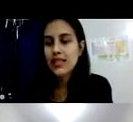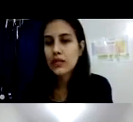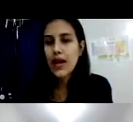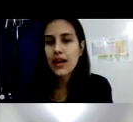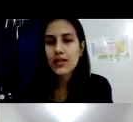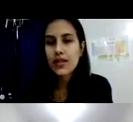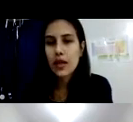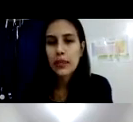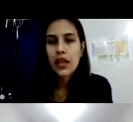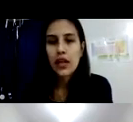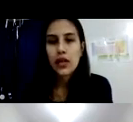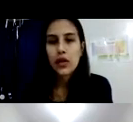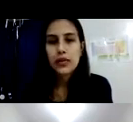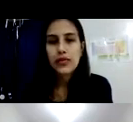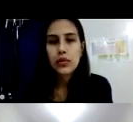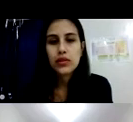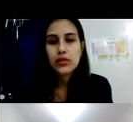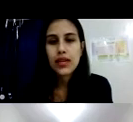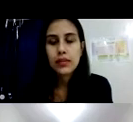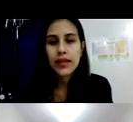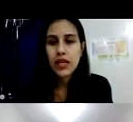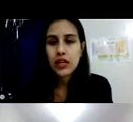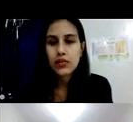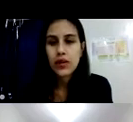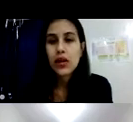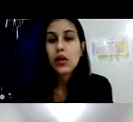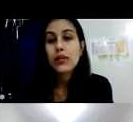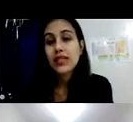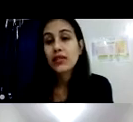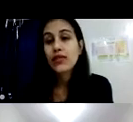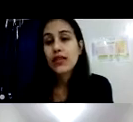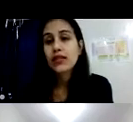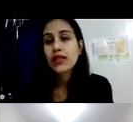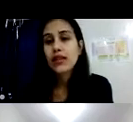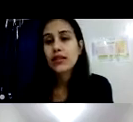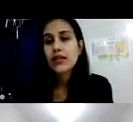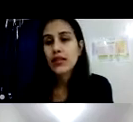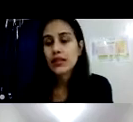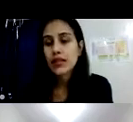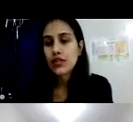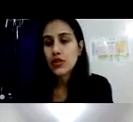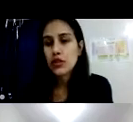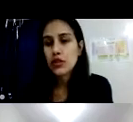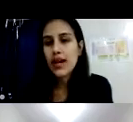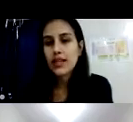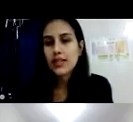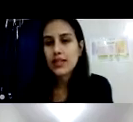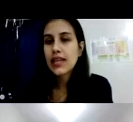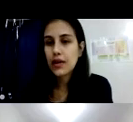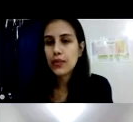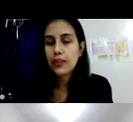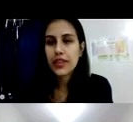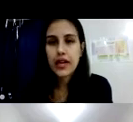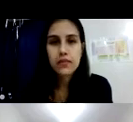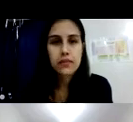tropeçar nessas barras aqui. Eu prefiro quando tem na parede. Mas às vezes esse tipo de barra é